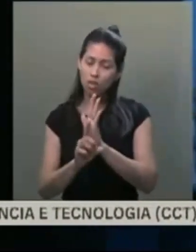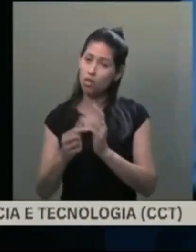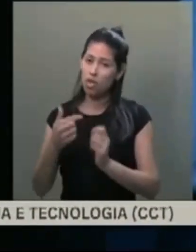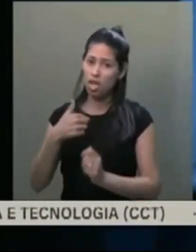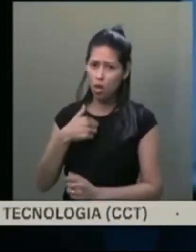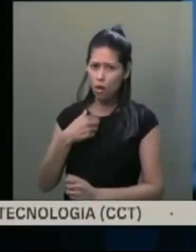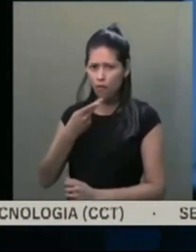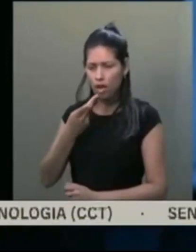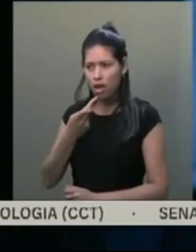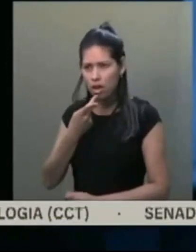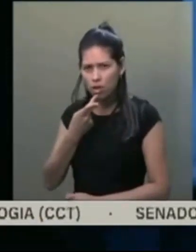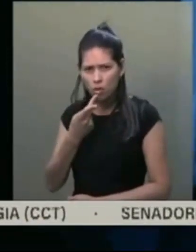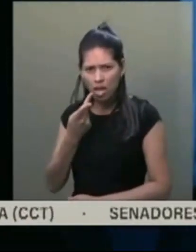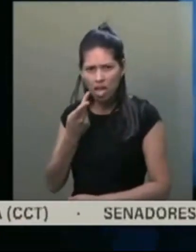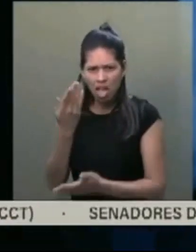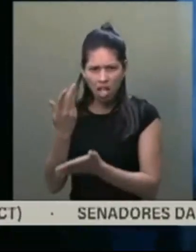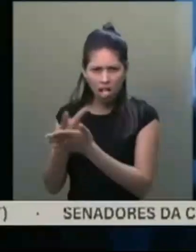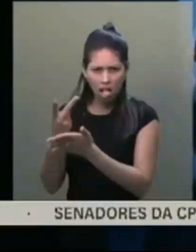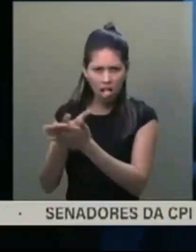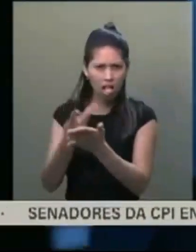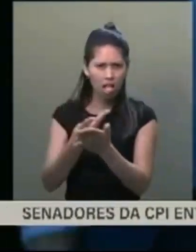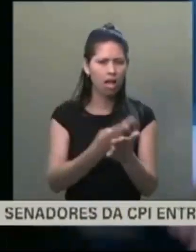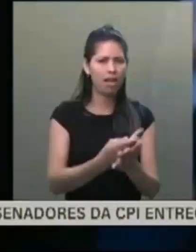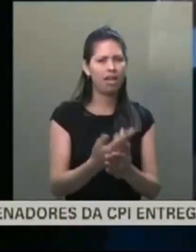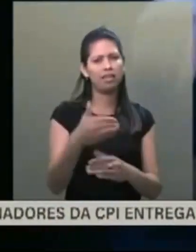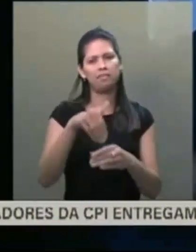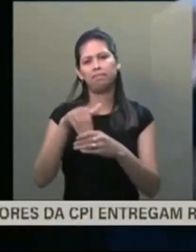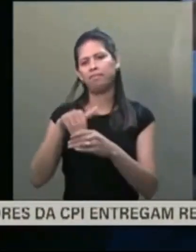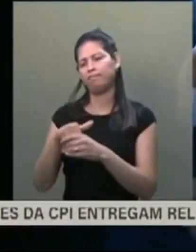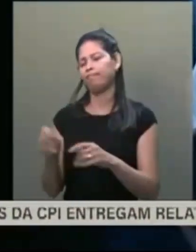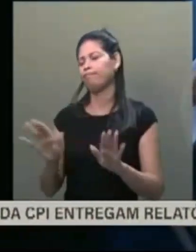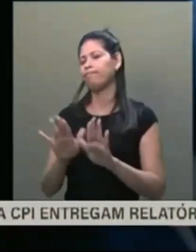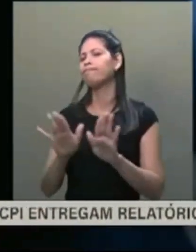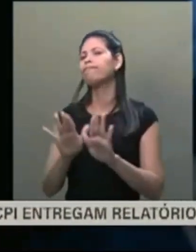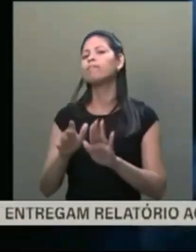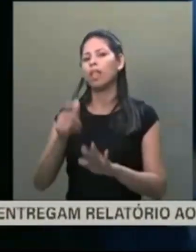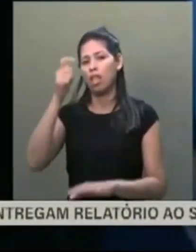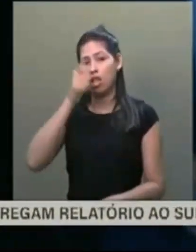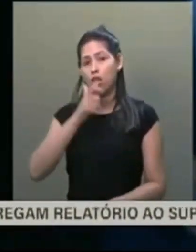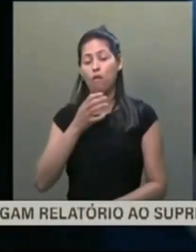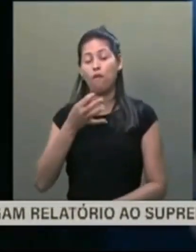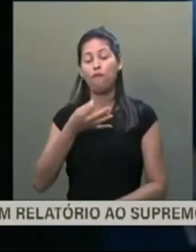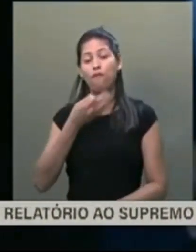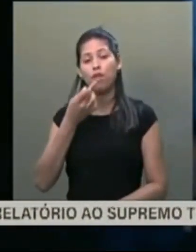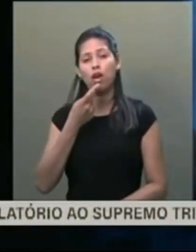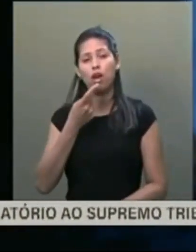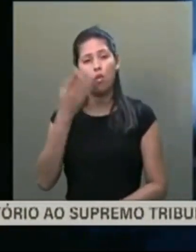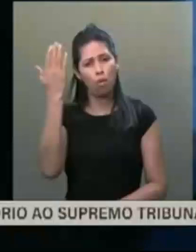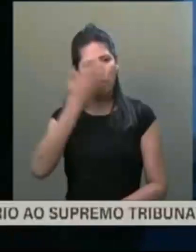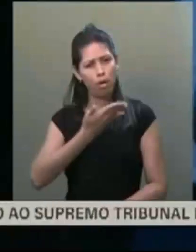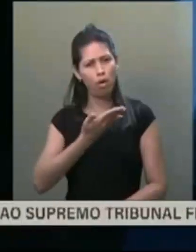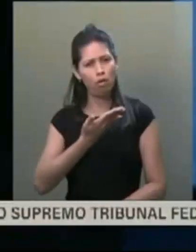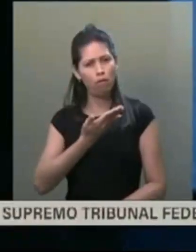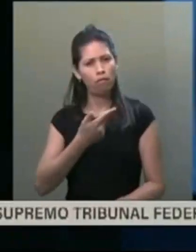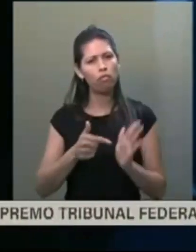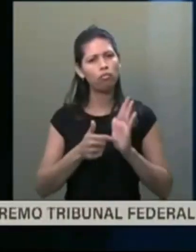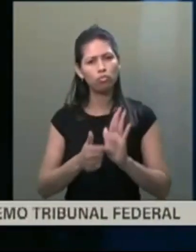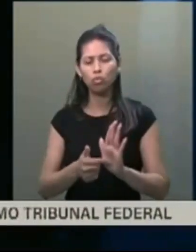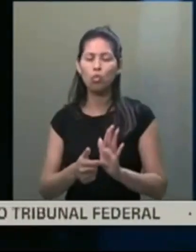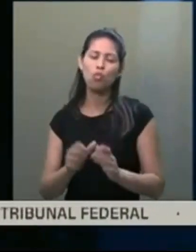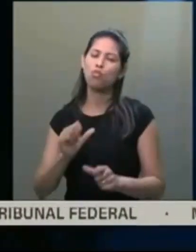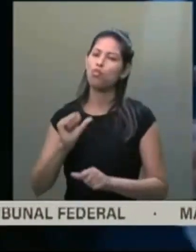em fraude de urna, mas em auditabilidade do voto eu falo e provo. Não é